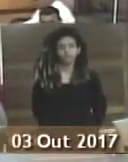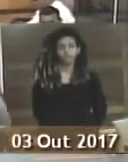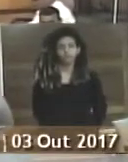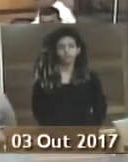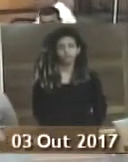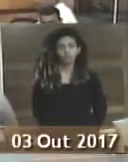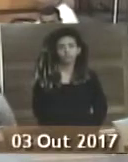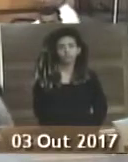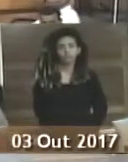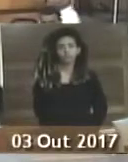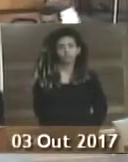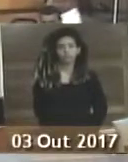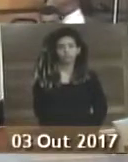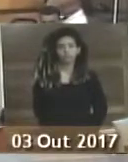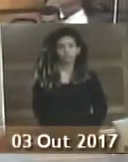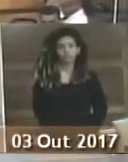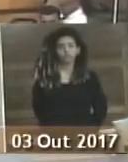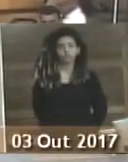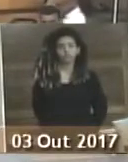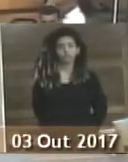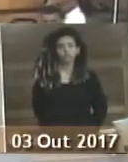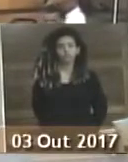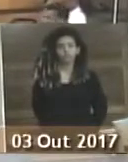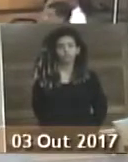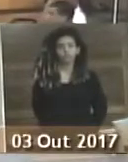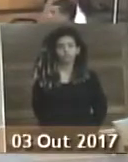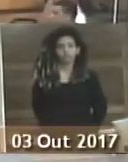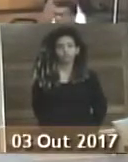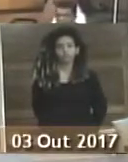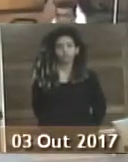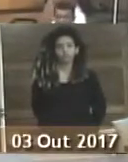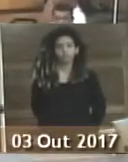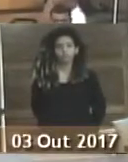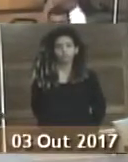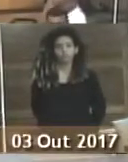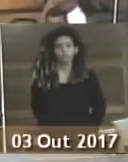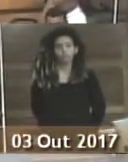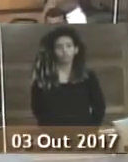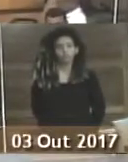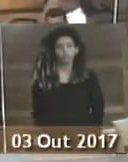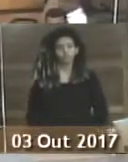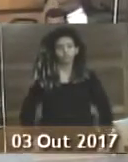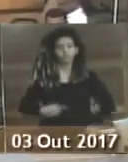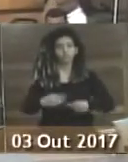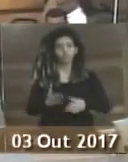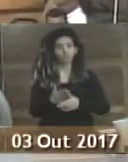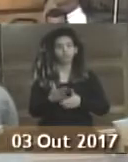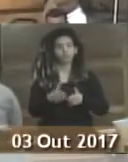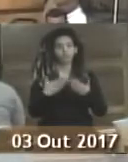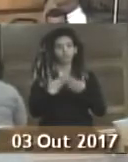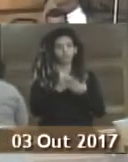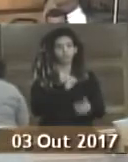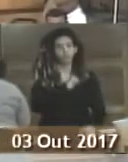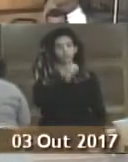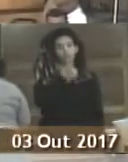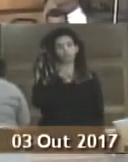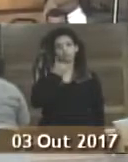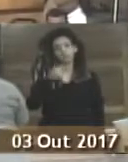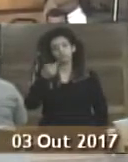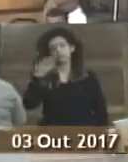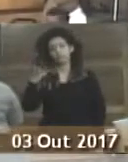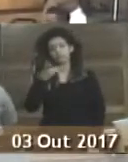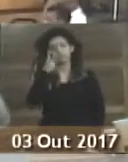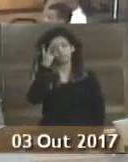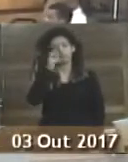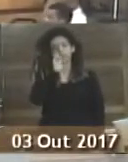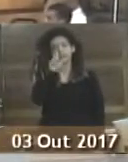730, 907, 908 e 909 de 2017, da autoria desse vereador. Em discussão única, requerimento número 1074/17, autor do